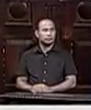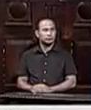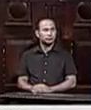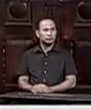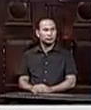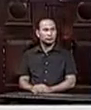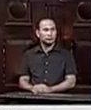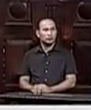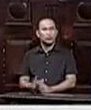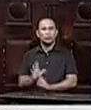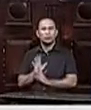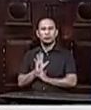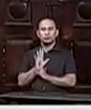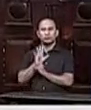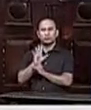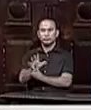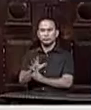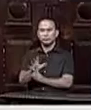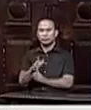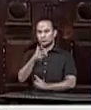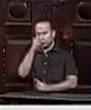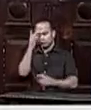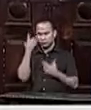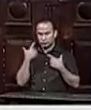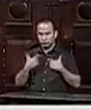com representações das vítimas.